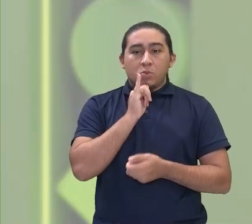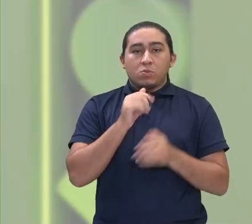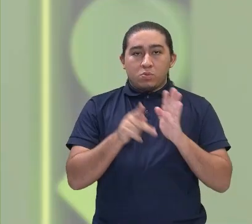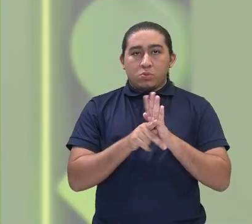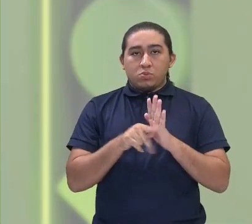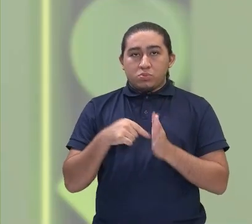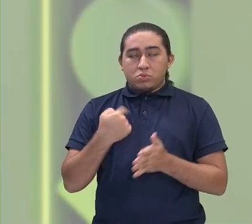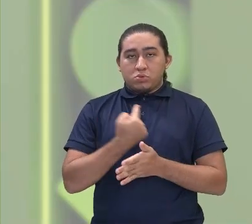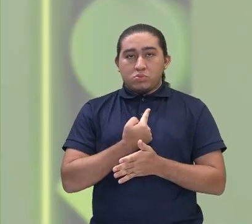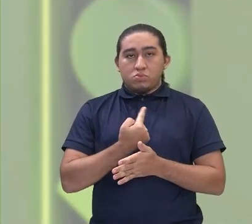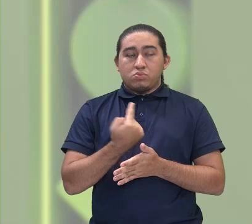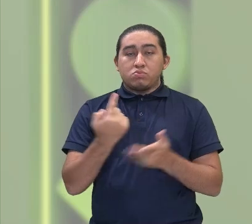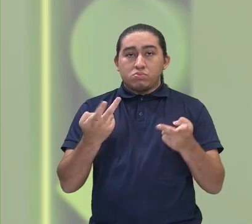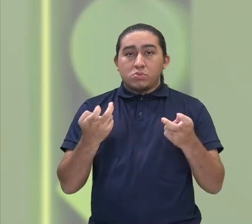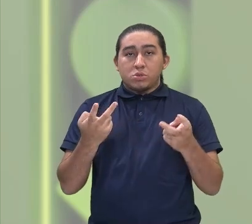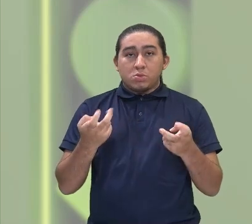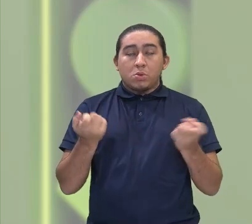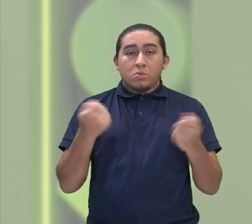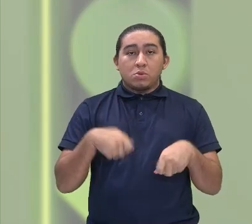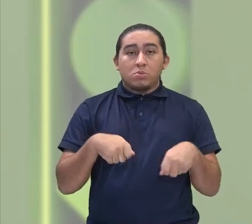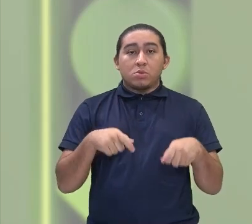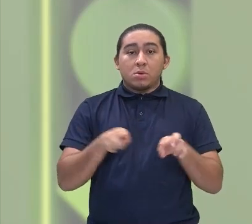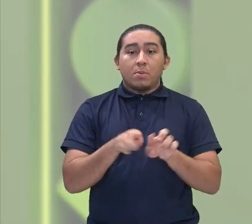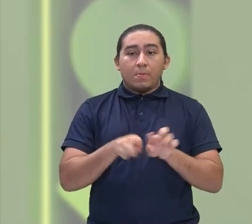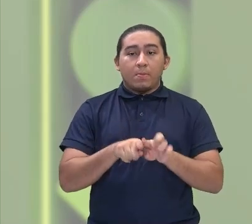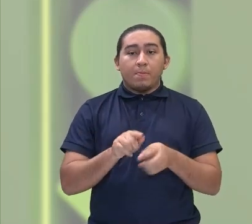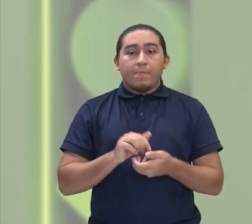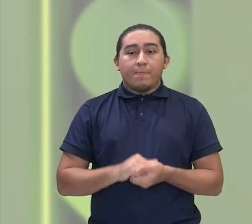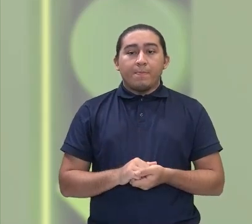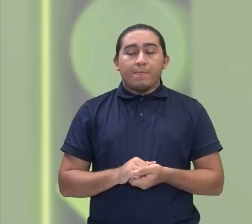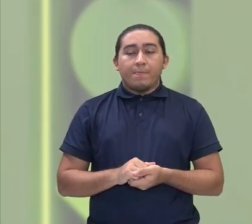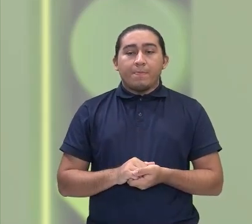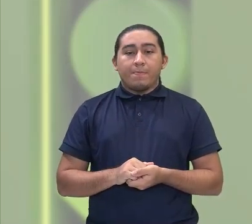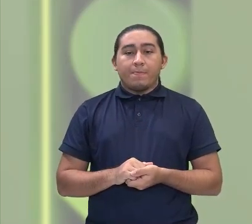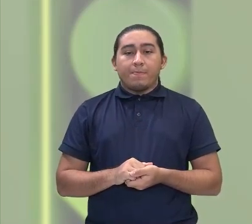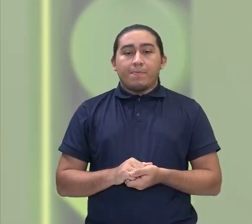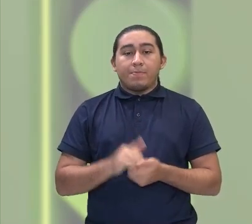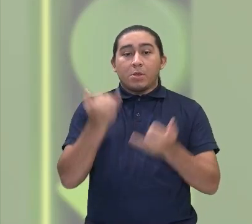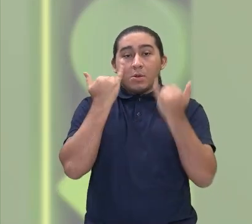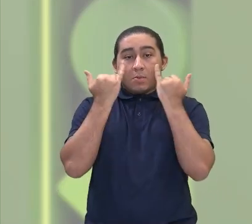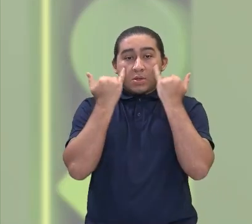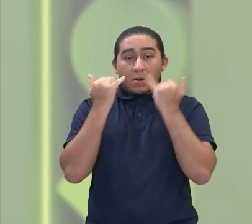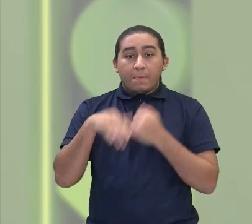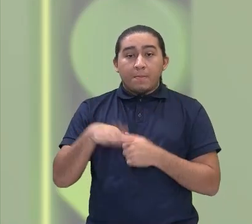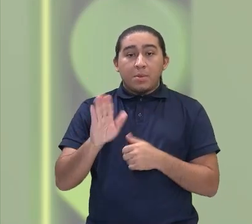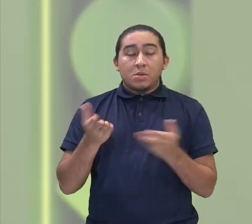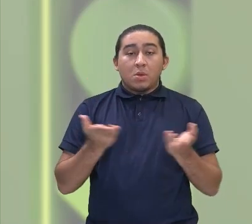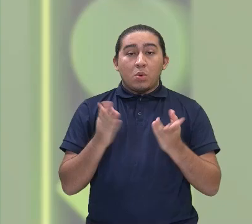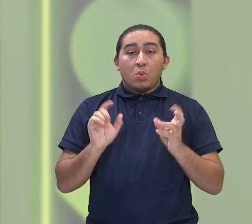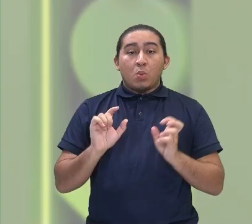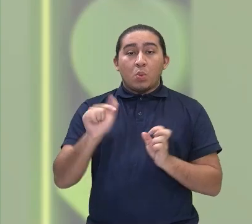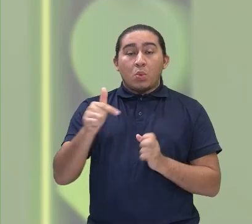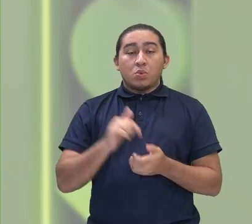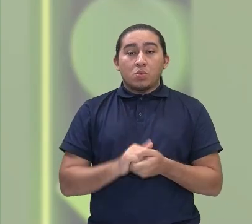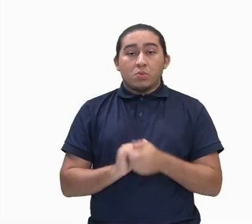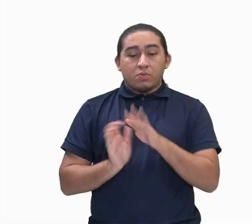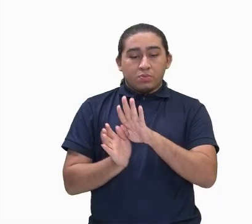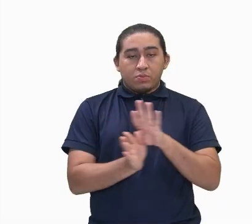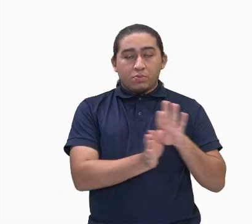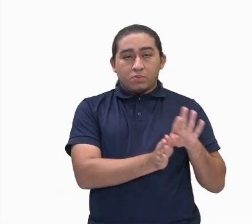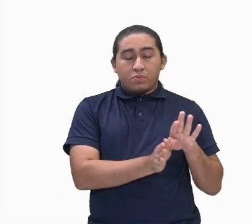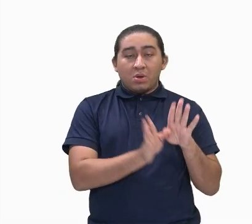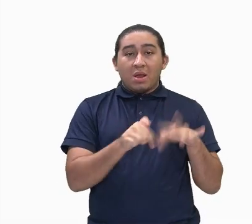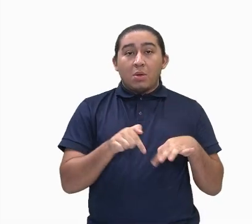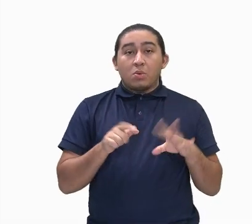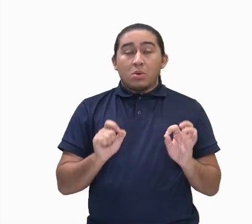observar, formada por tecido conjuntivo denso. Vamos ver mais informações aí. Agora nós temos o tecido conjuntivo sanguíneo. Olha